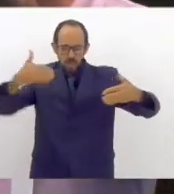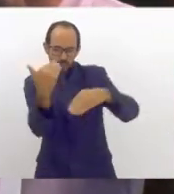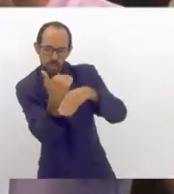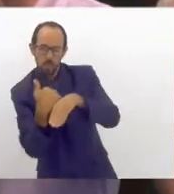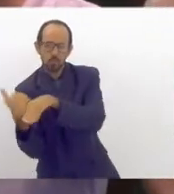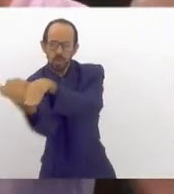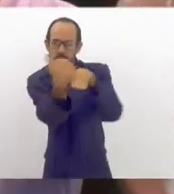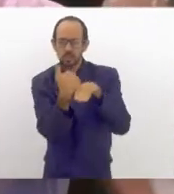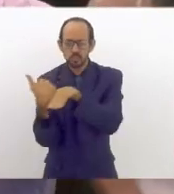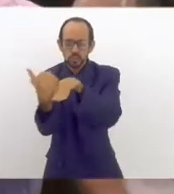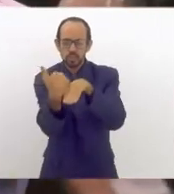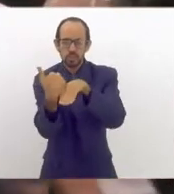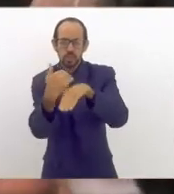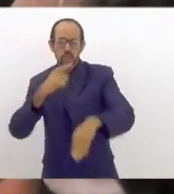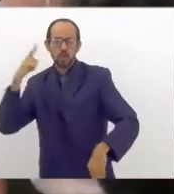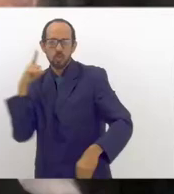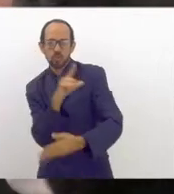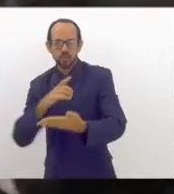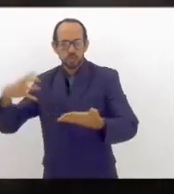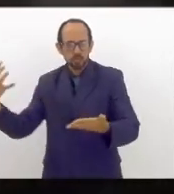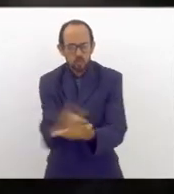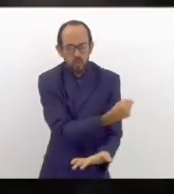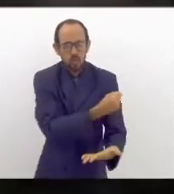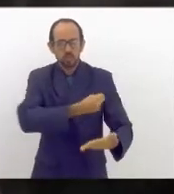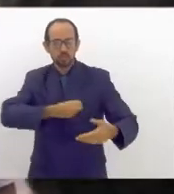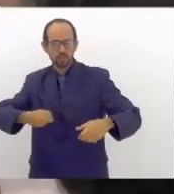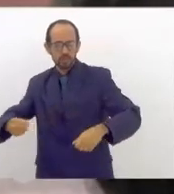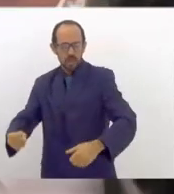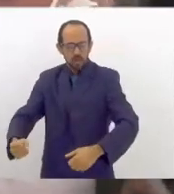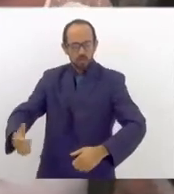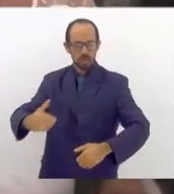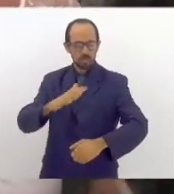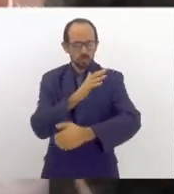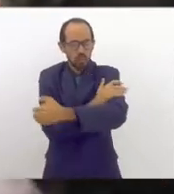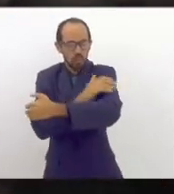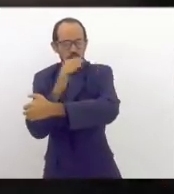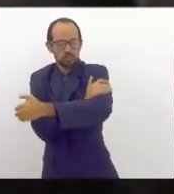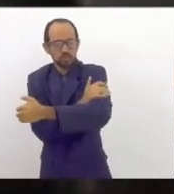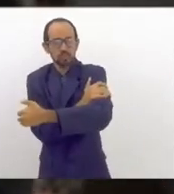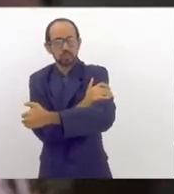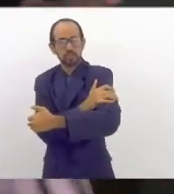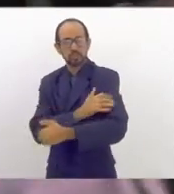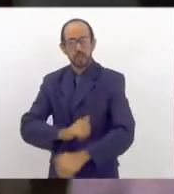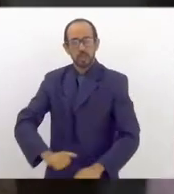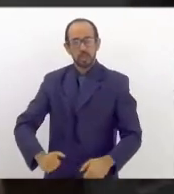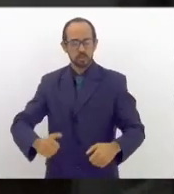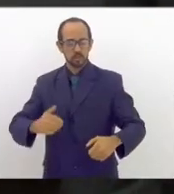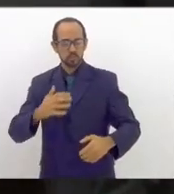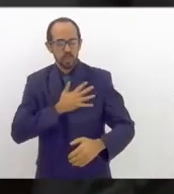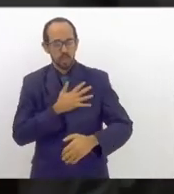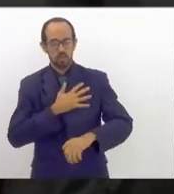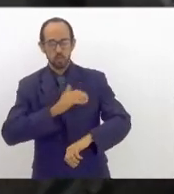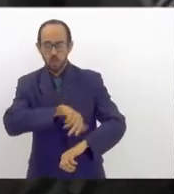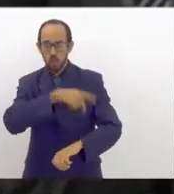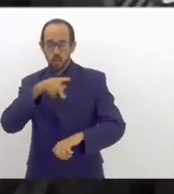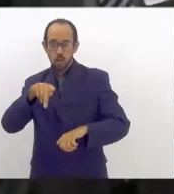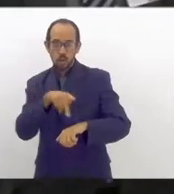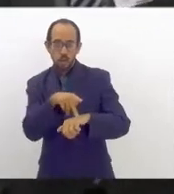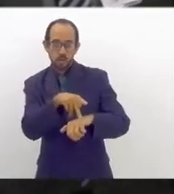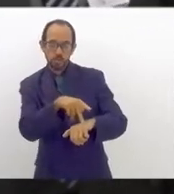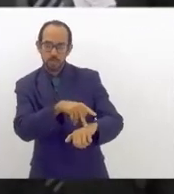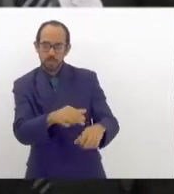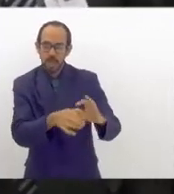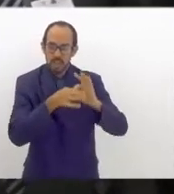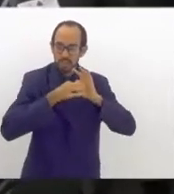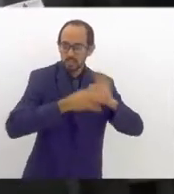essa igualdade conseguimos conquistar com o braço forte em que eu sei